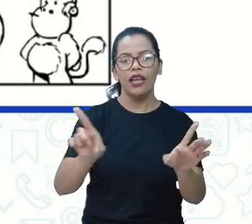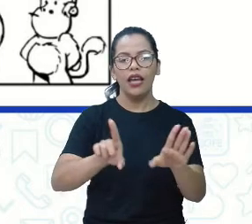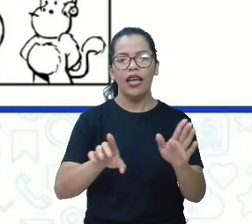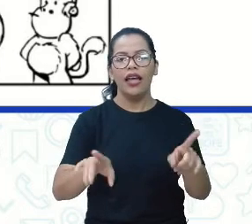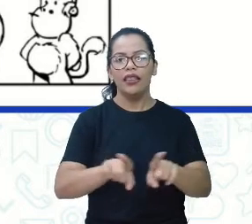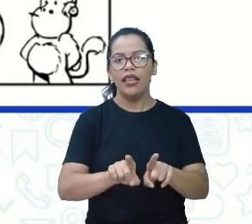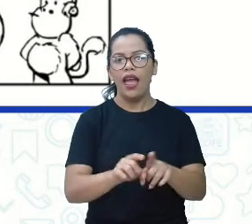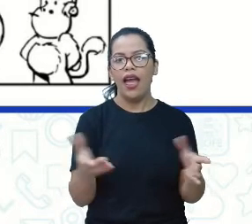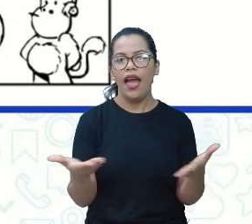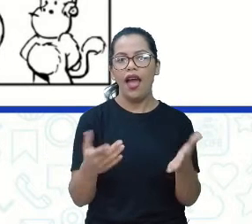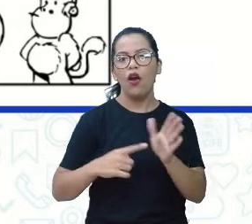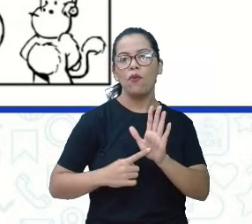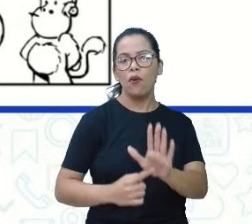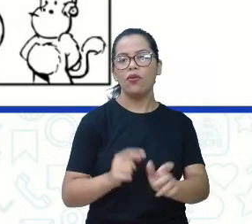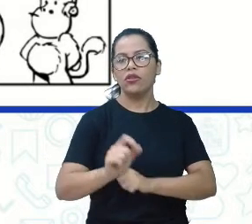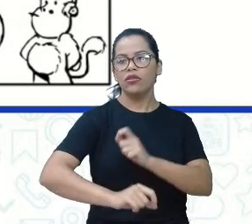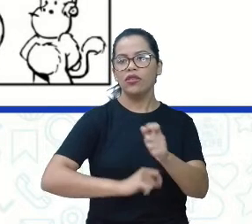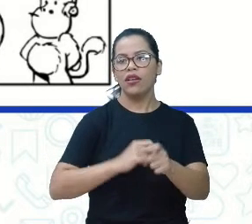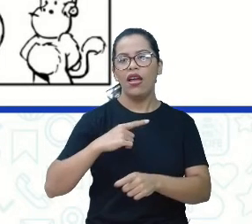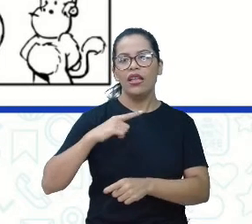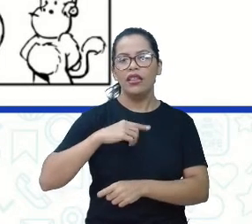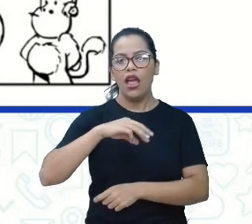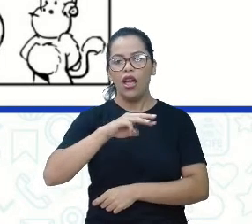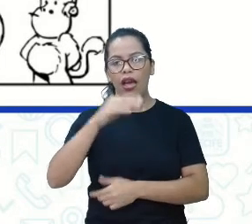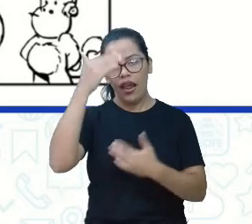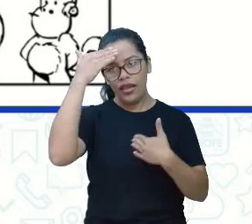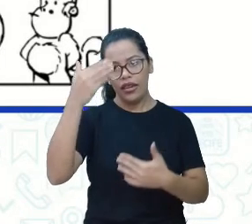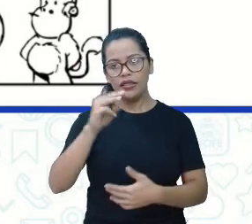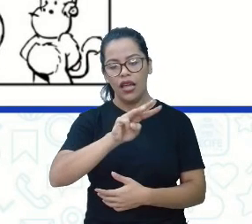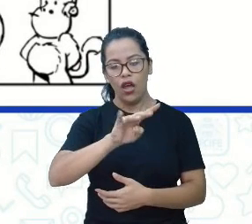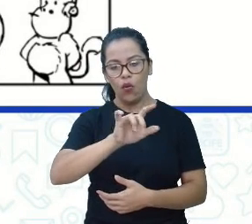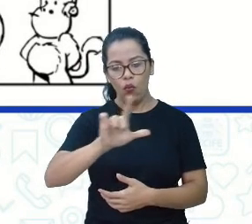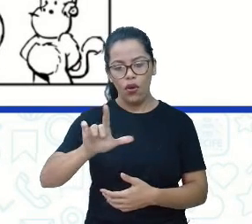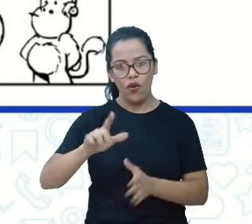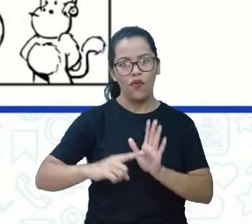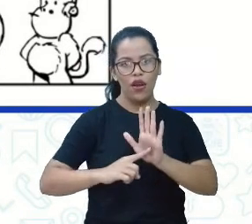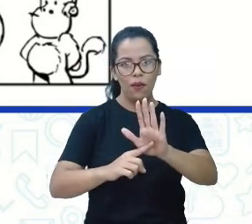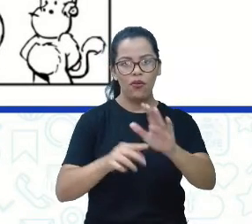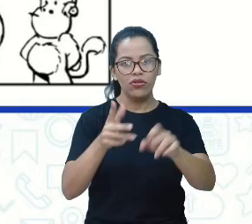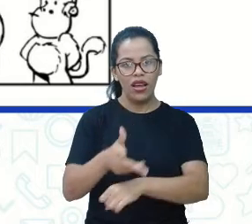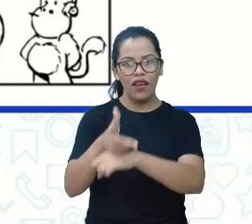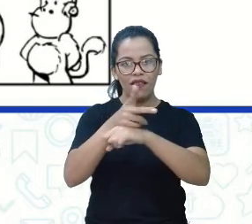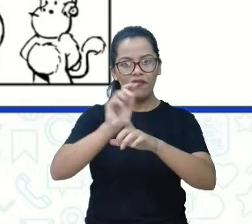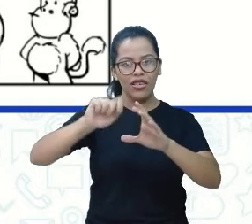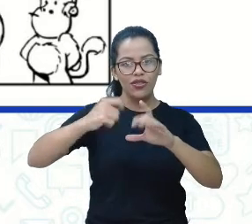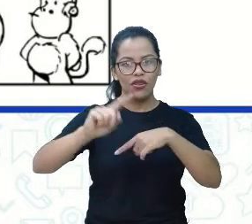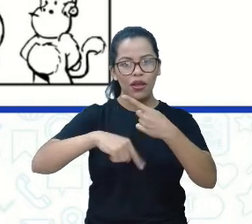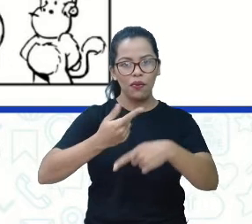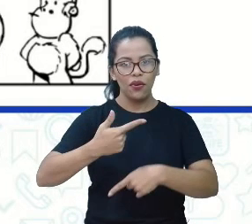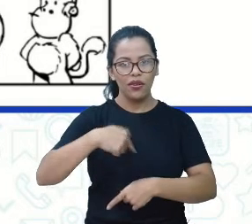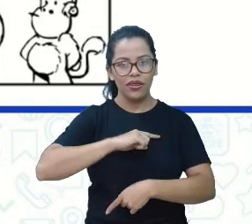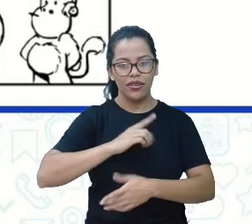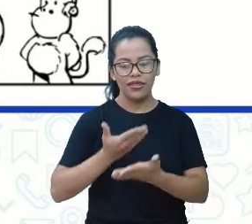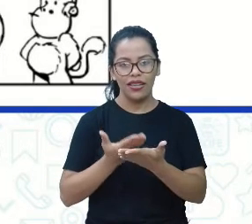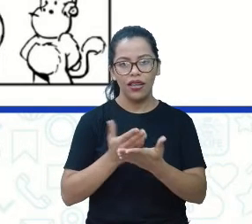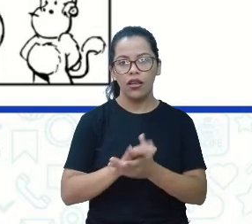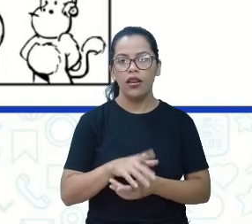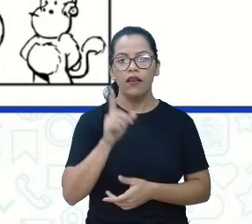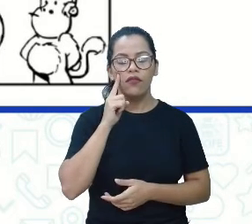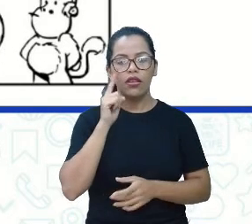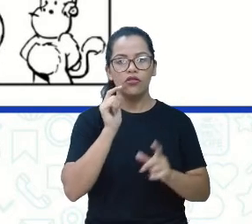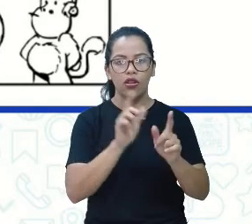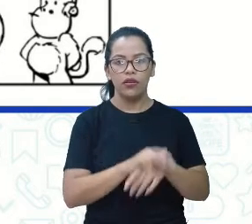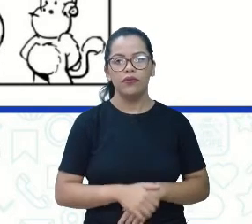Will, e ele vai aparecer ao vivo na nossa... Ao vivo não, né? Ele vai aparecer em vídeo, perdão, aqui na nossa aula. Mas a tirinha diz assim, ó.